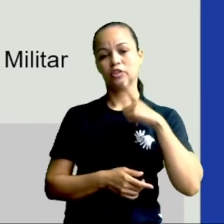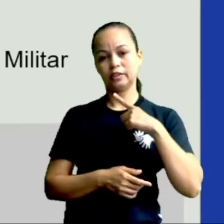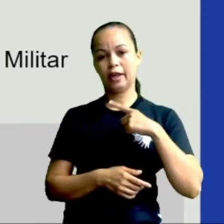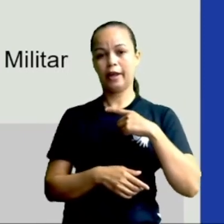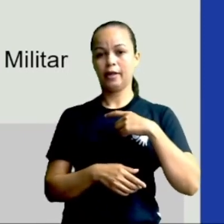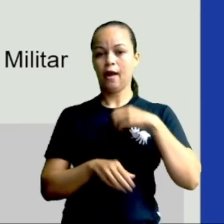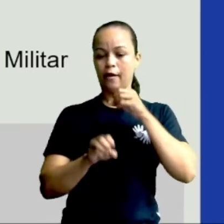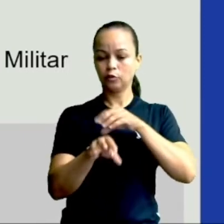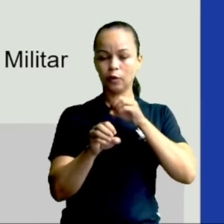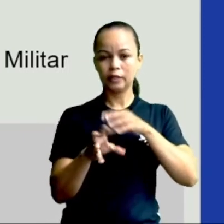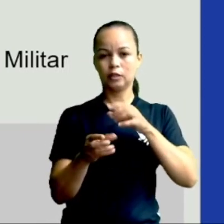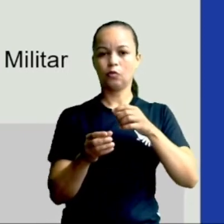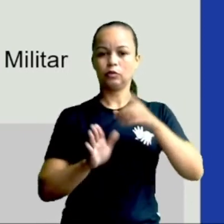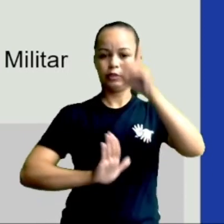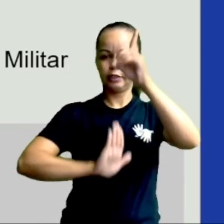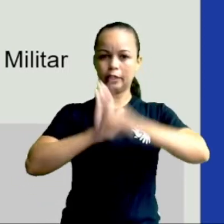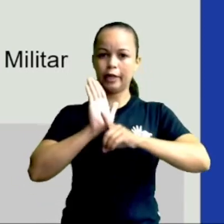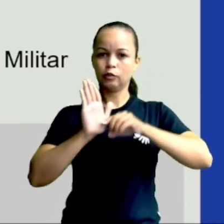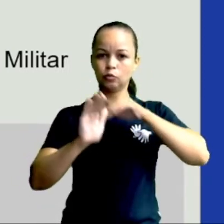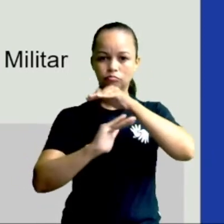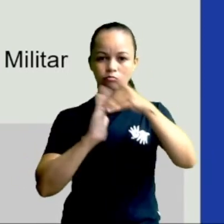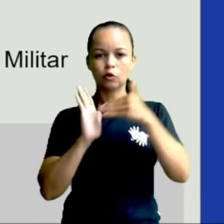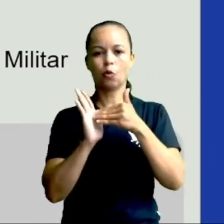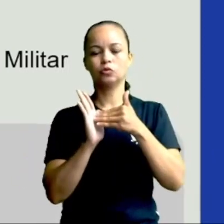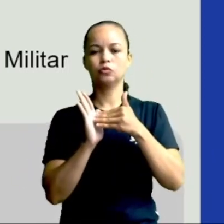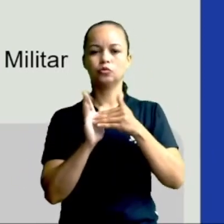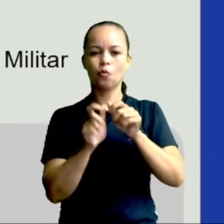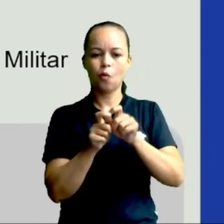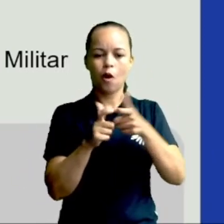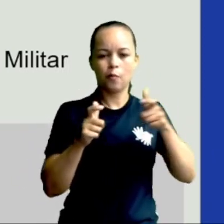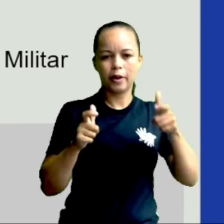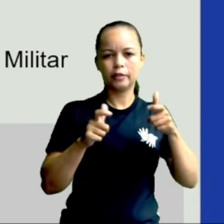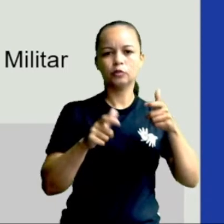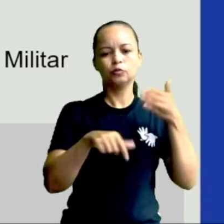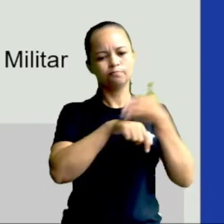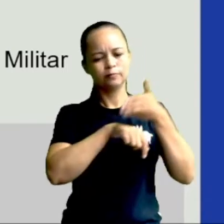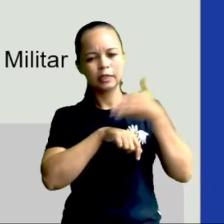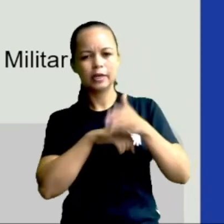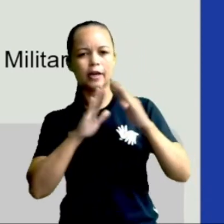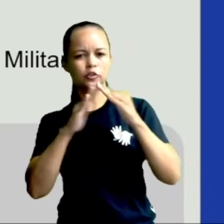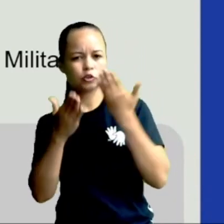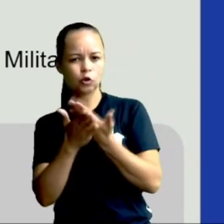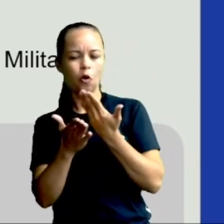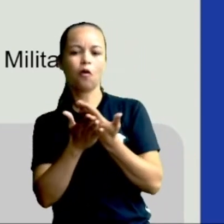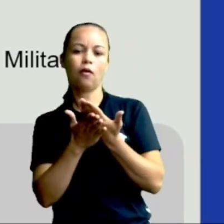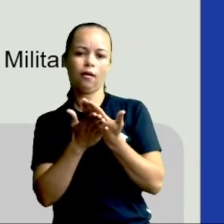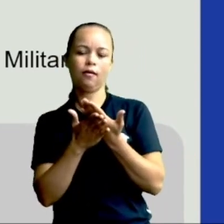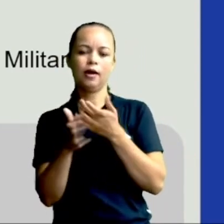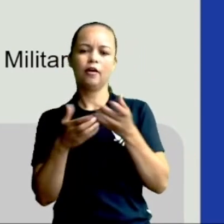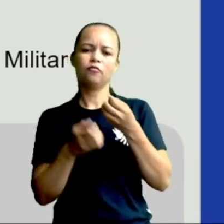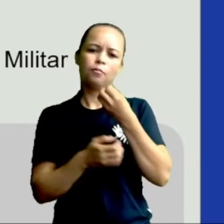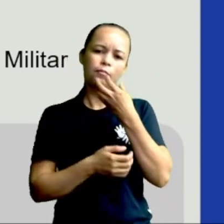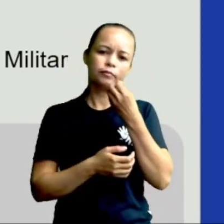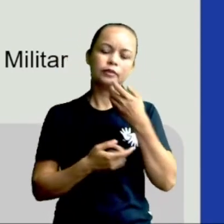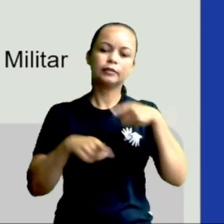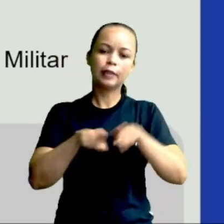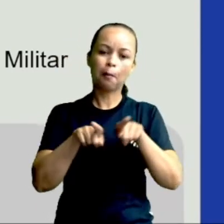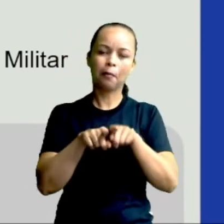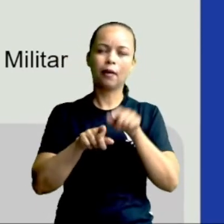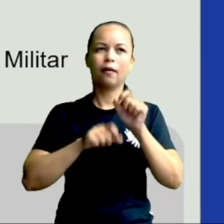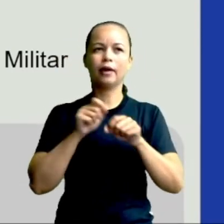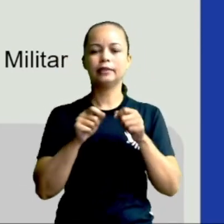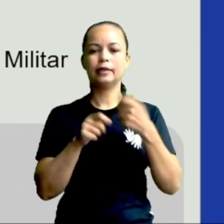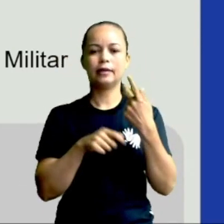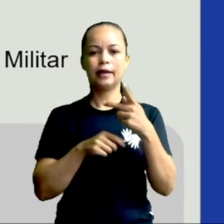enquanto um direito de todos, o aumento aí de acesso à escola, à escolarização, foi também nesse